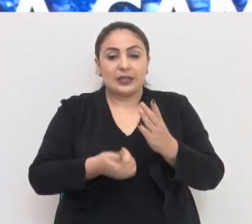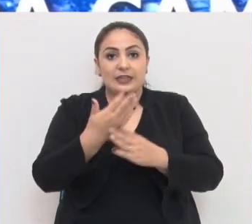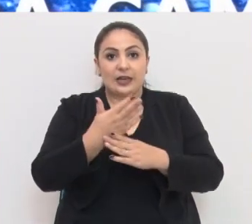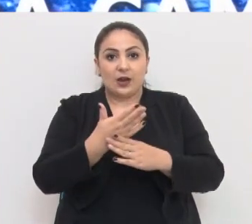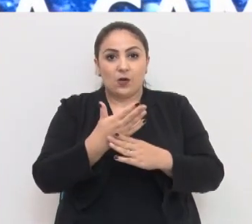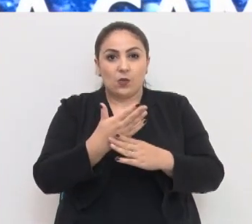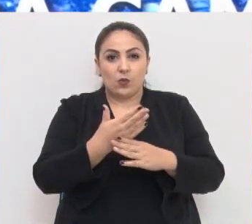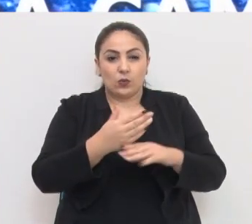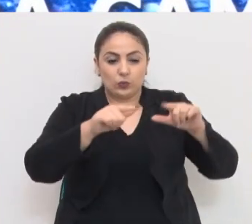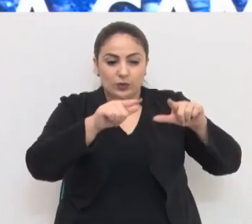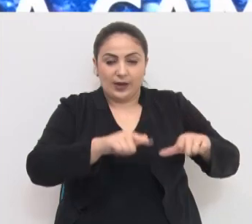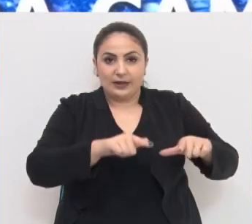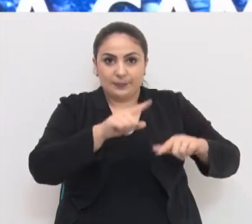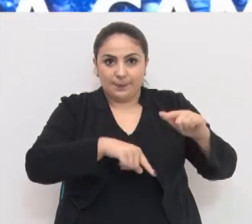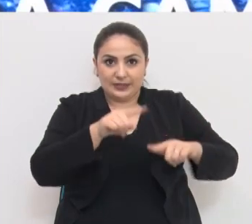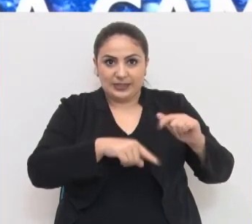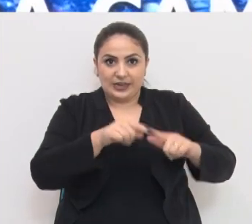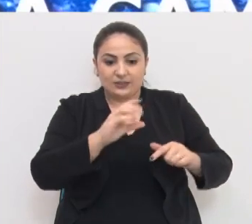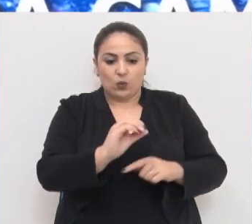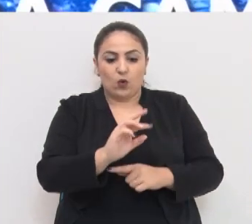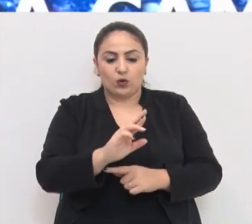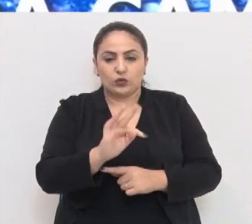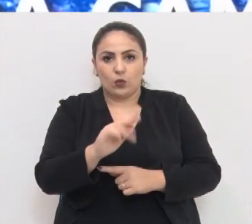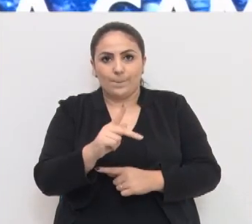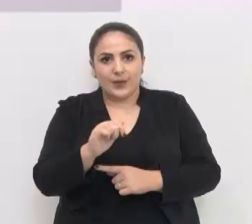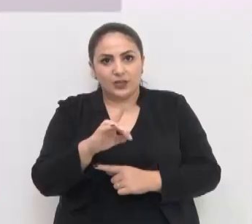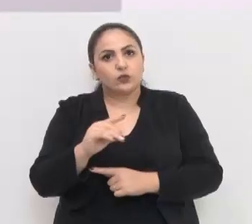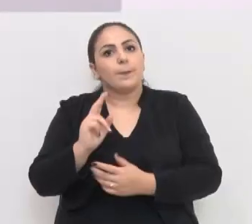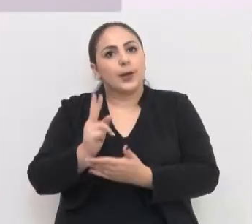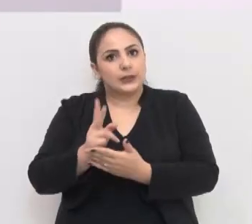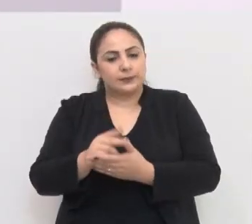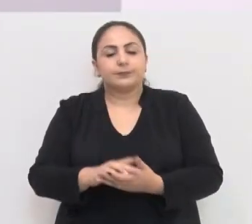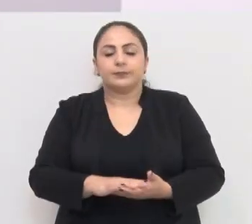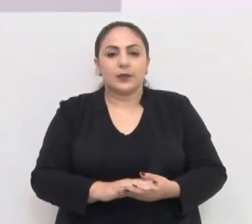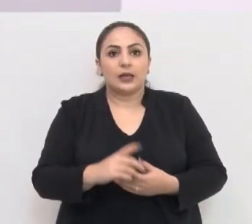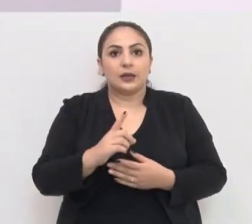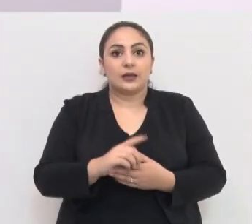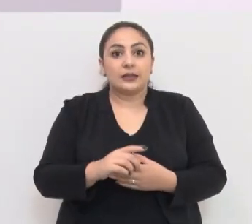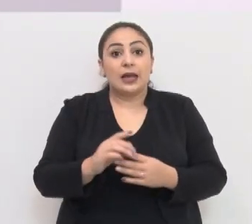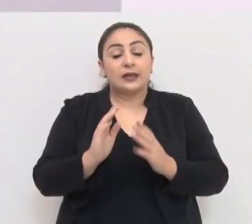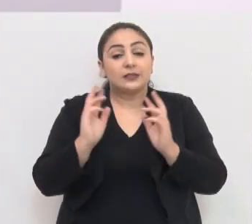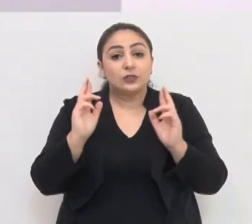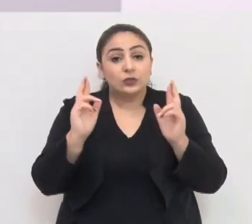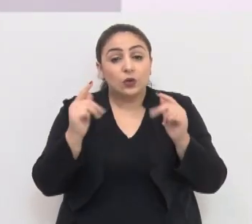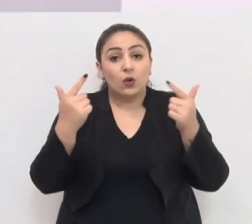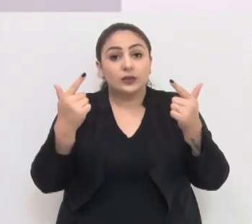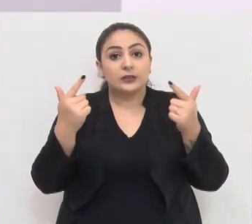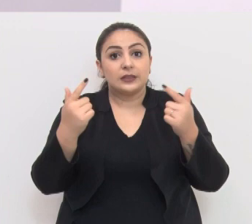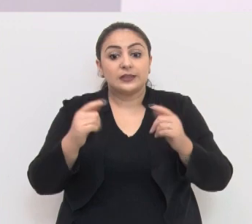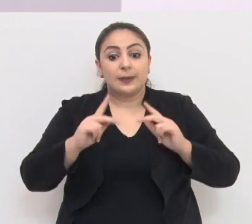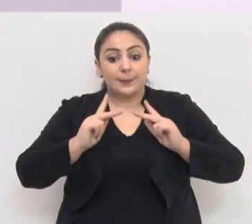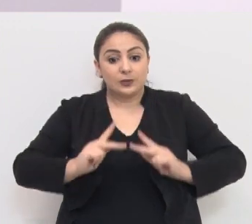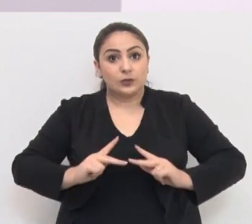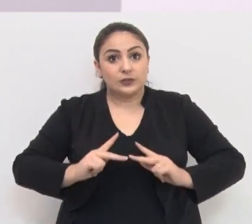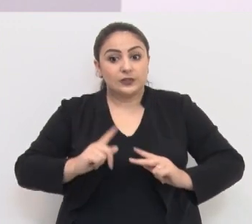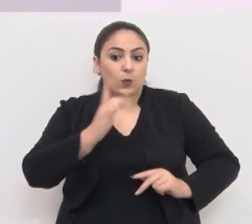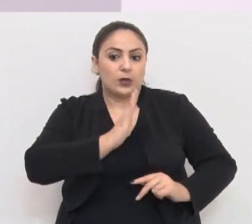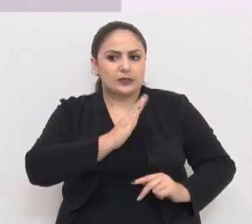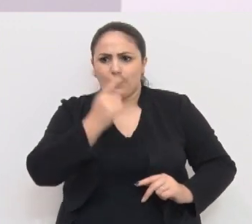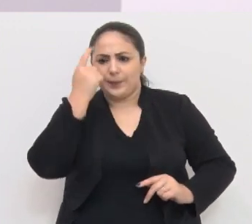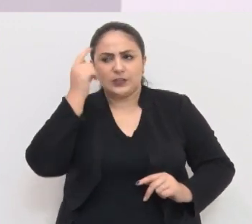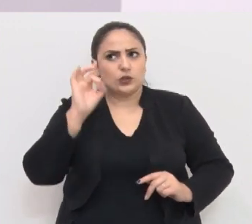o banco de materiais ortopédicos está mantida. Graças a Deus temos colegas de coração, que às vezes não pensam tanto com a